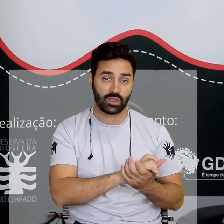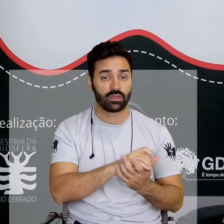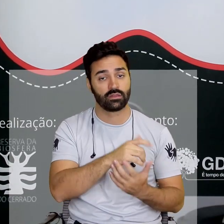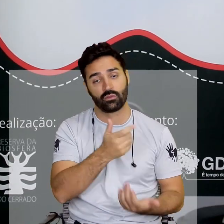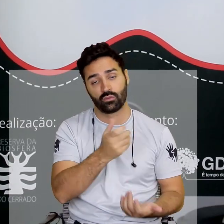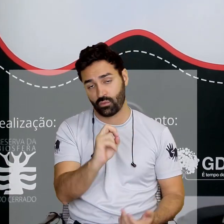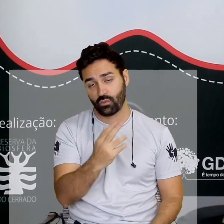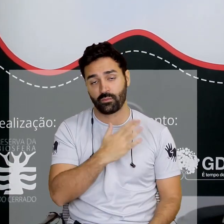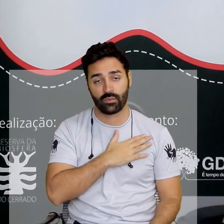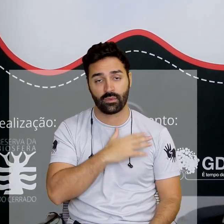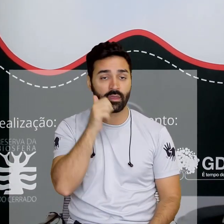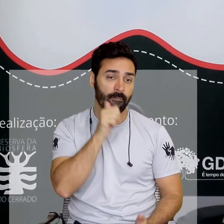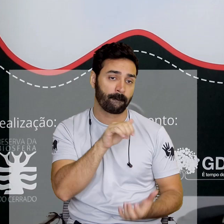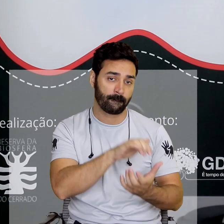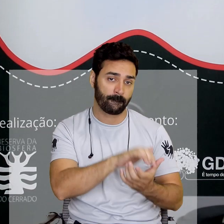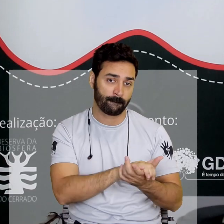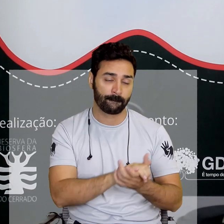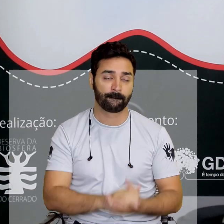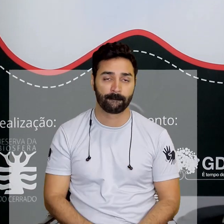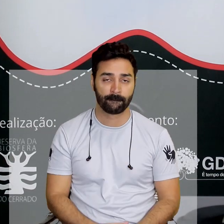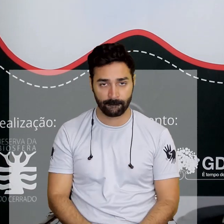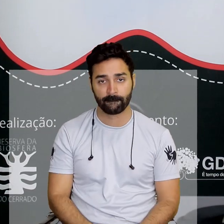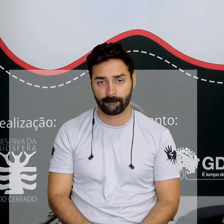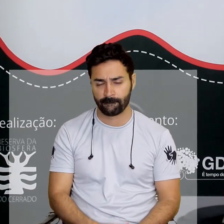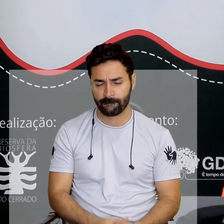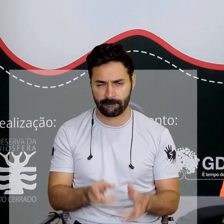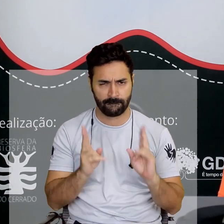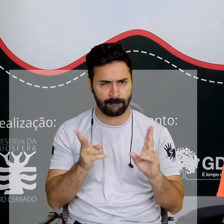mesmo sinal, ok?